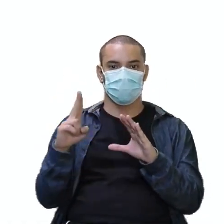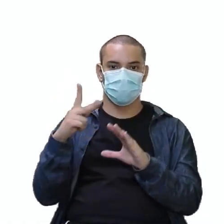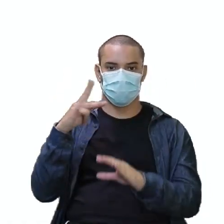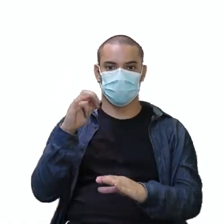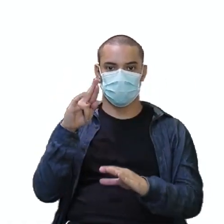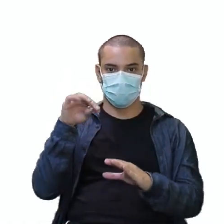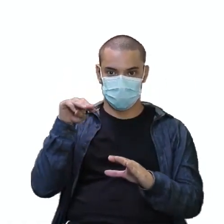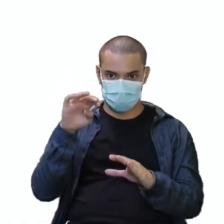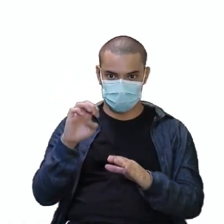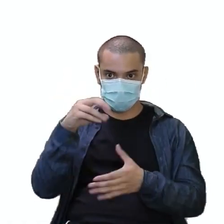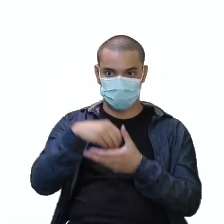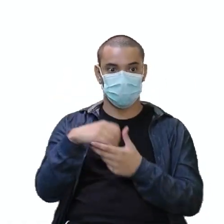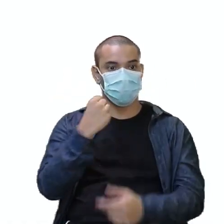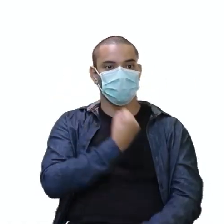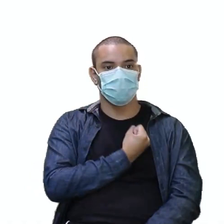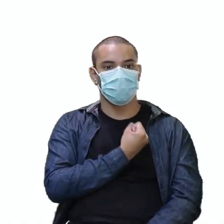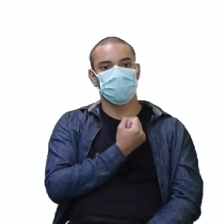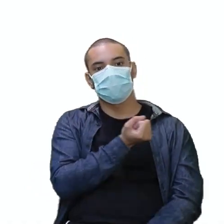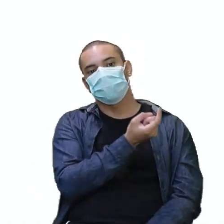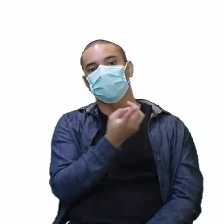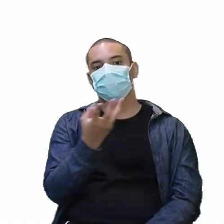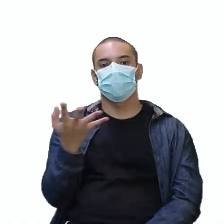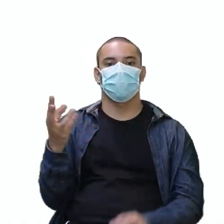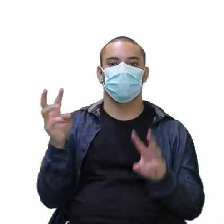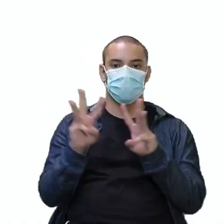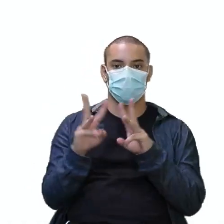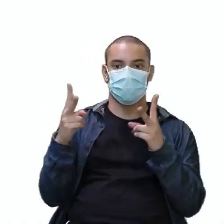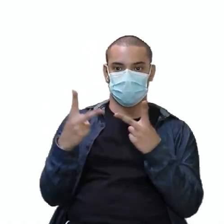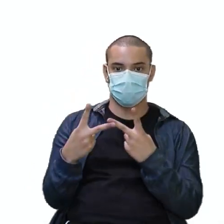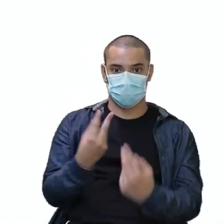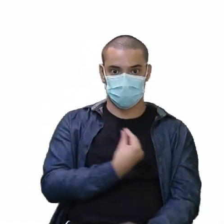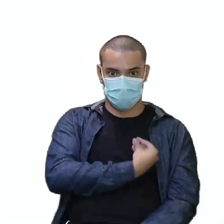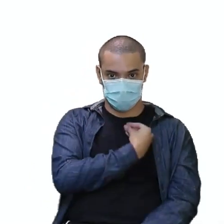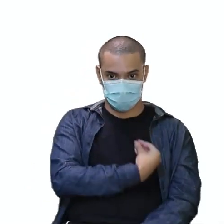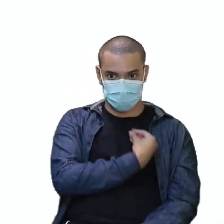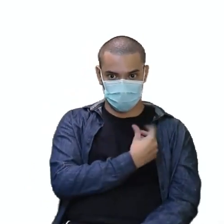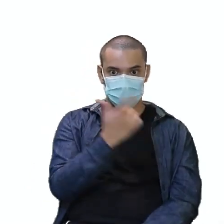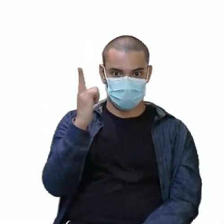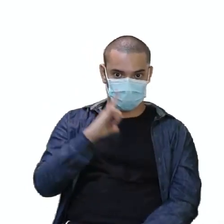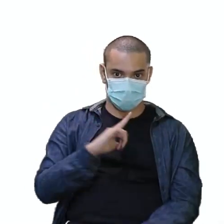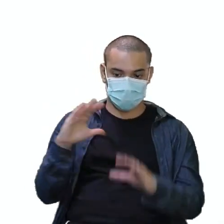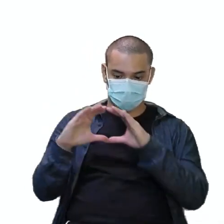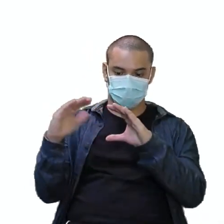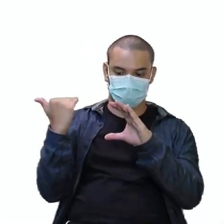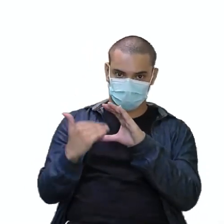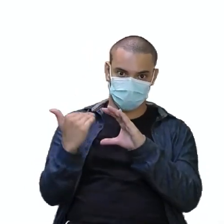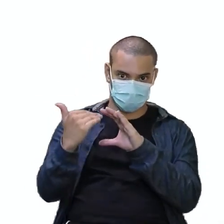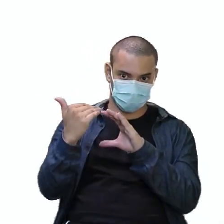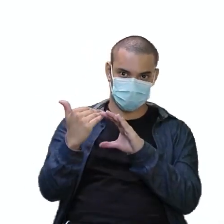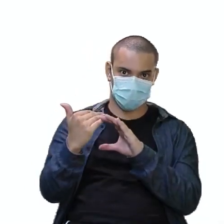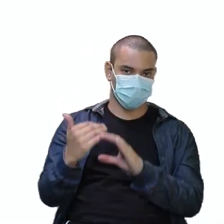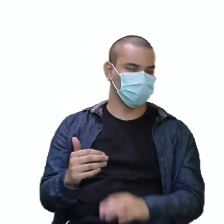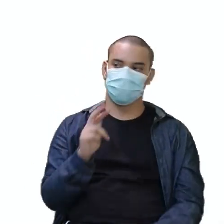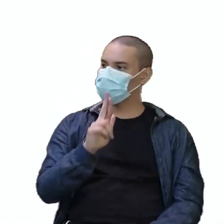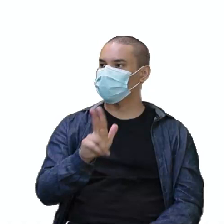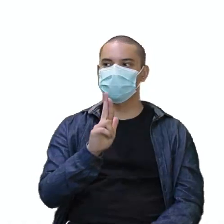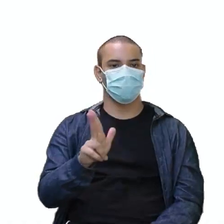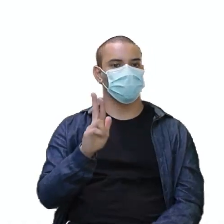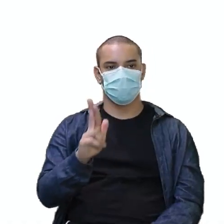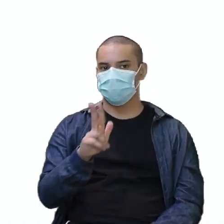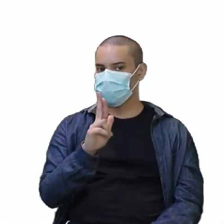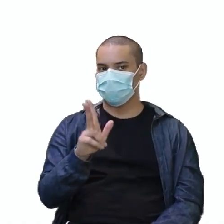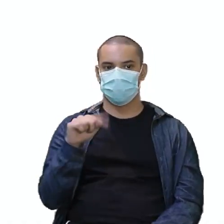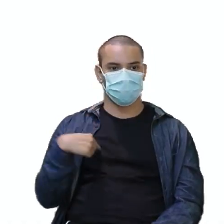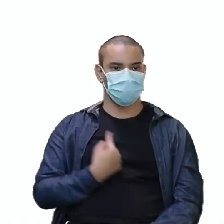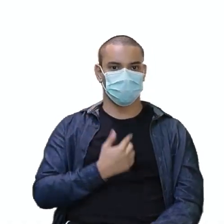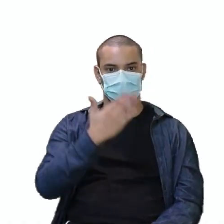de números quando informa quanto de matéria viva existente em cada nível trófico? Não, né?